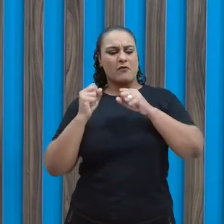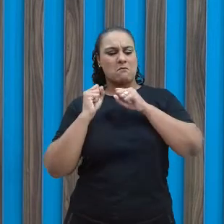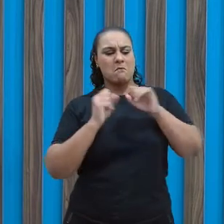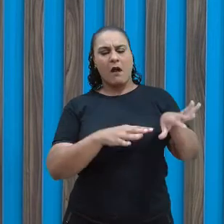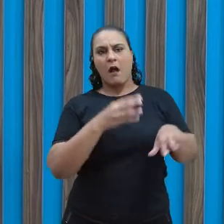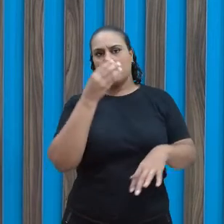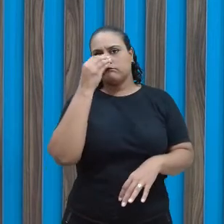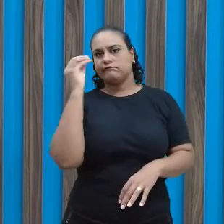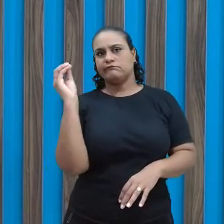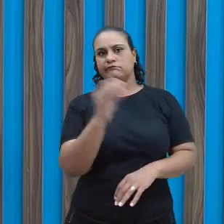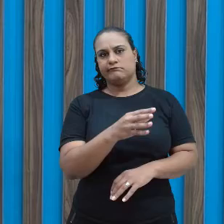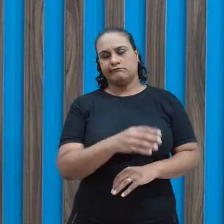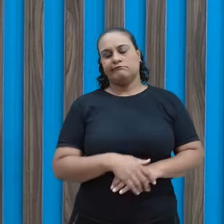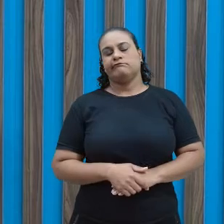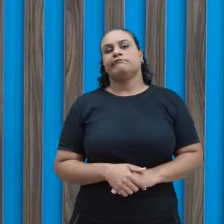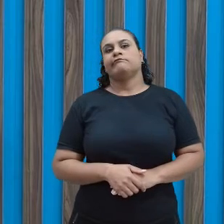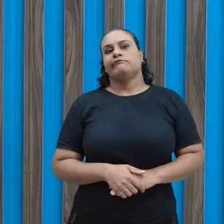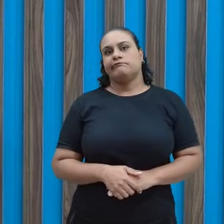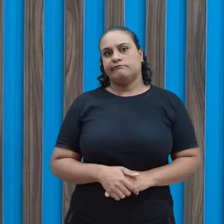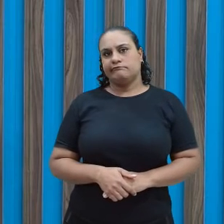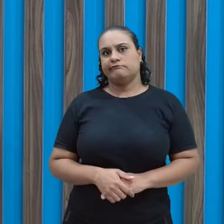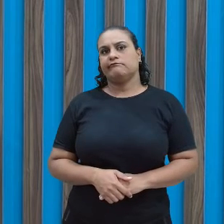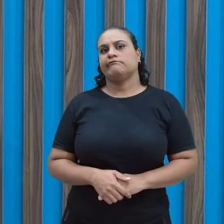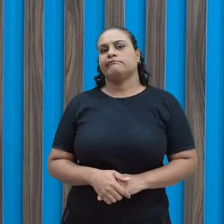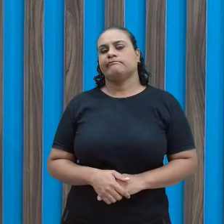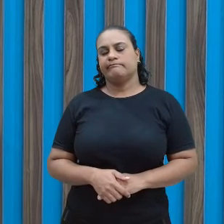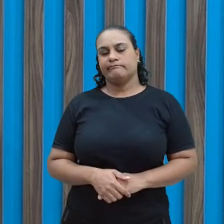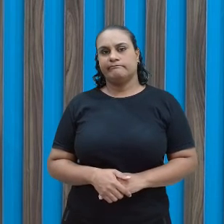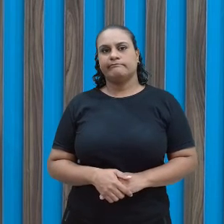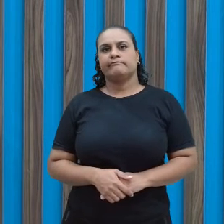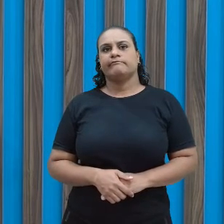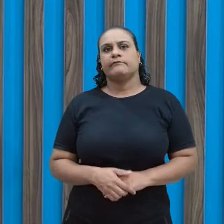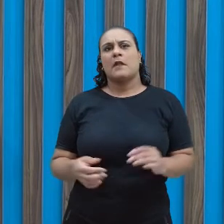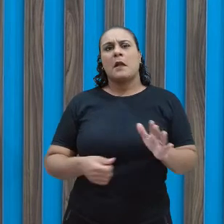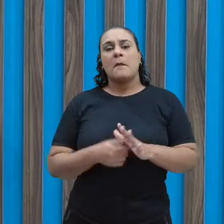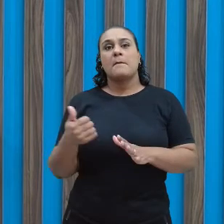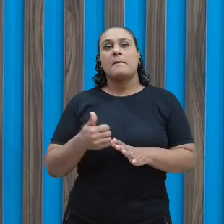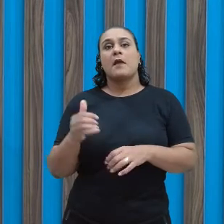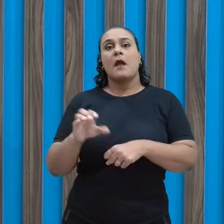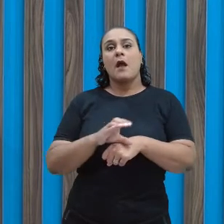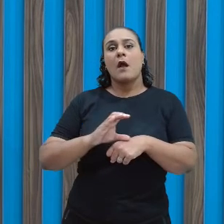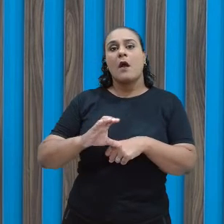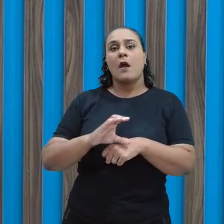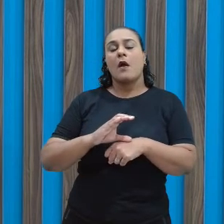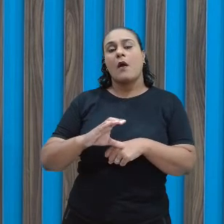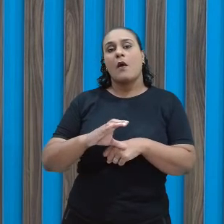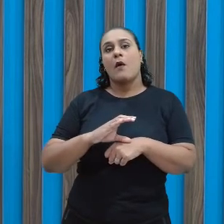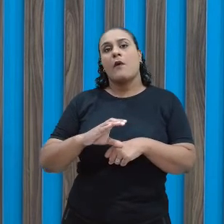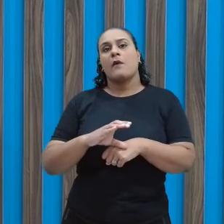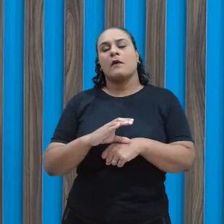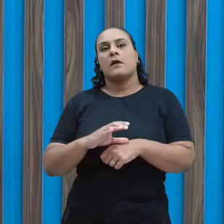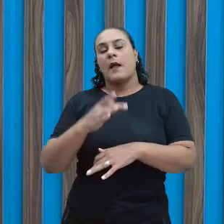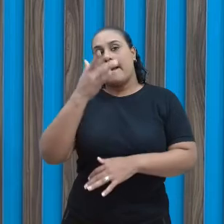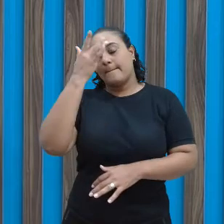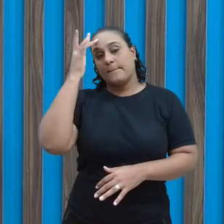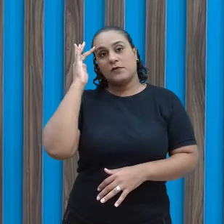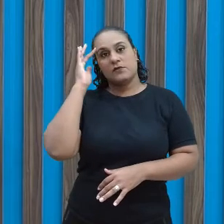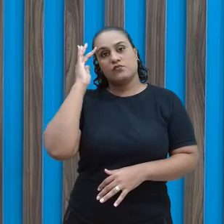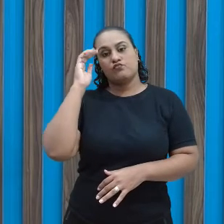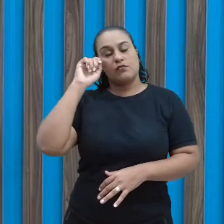Deus dará. Então, é muito recente, gente. Nas primeiras constituições, as pessoas negras não podiam votar, por